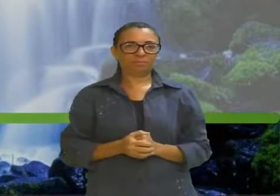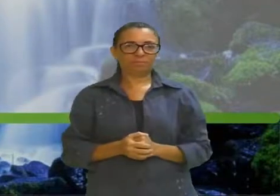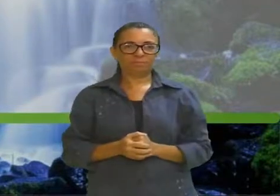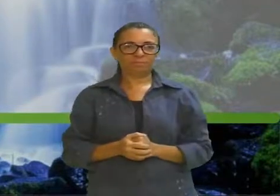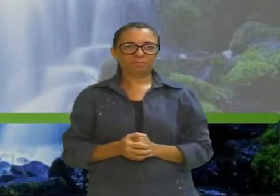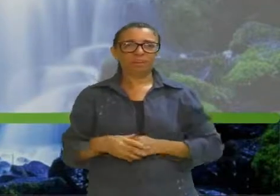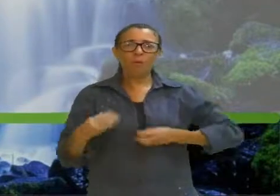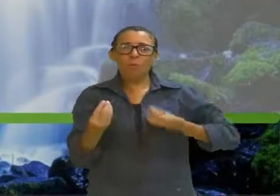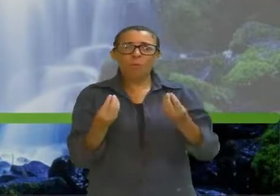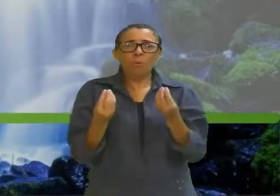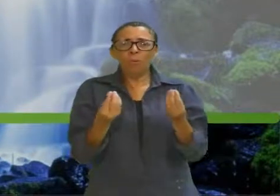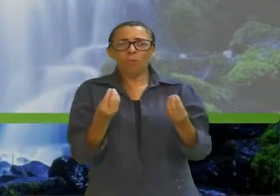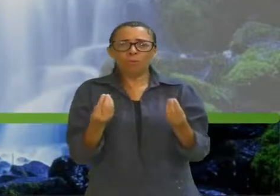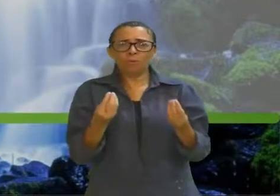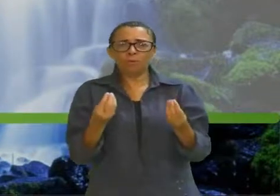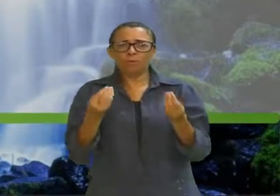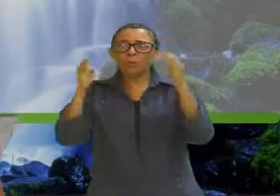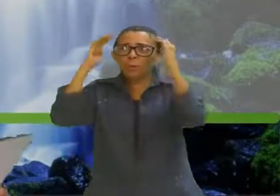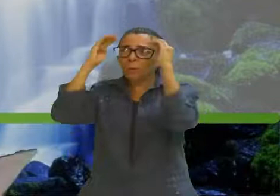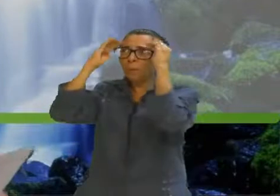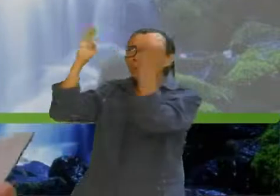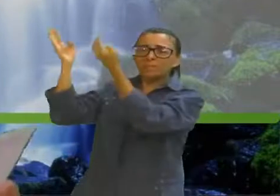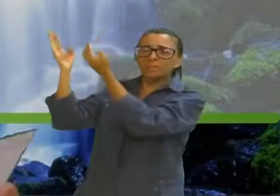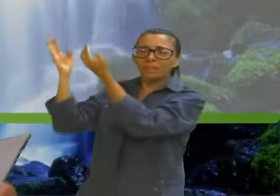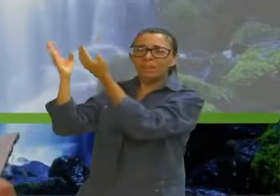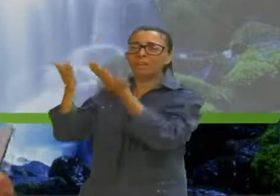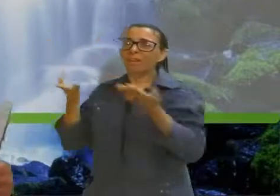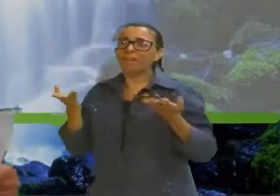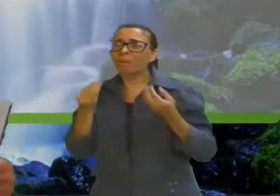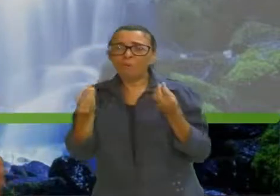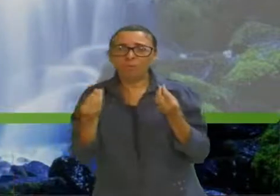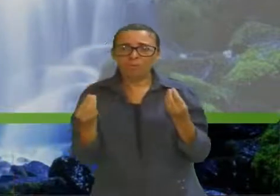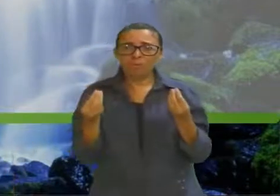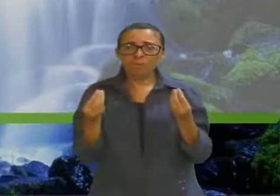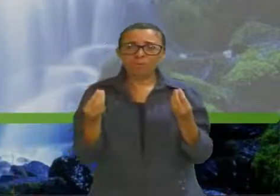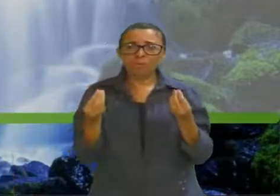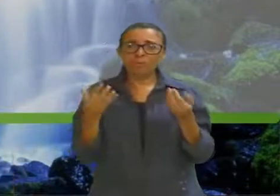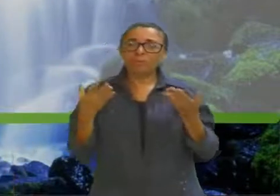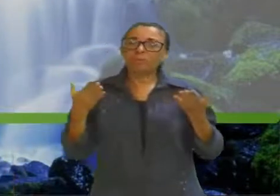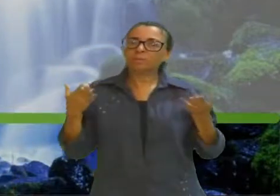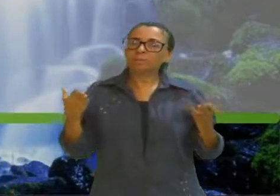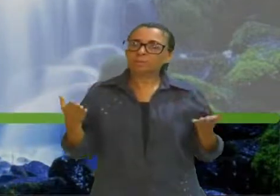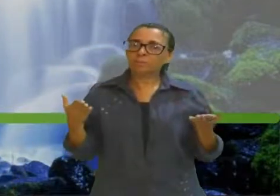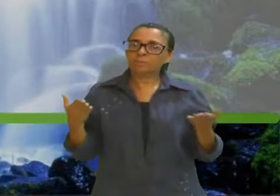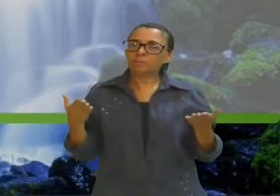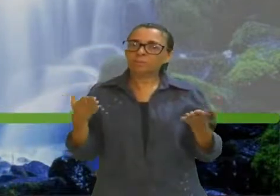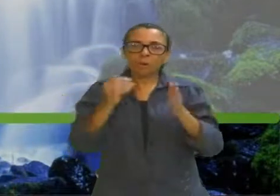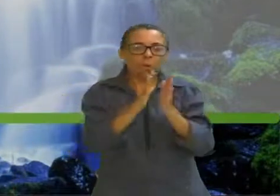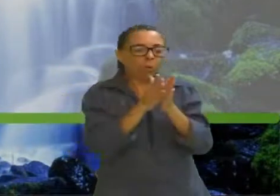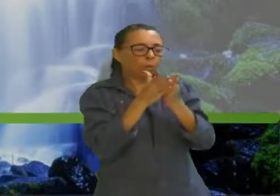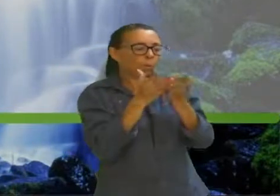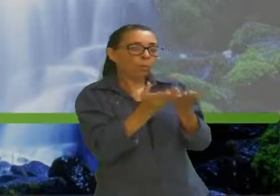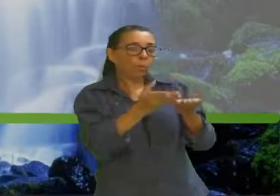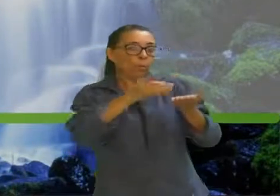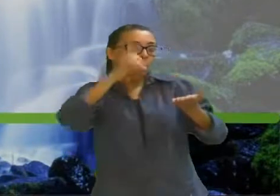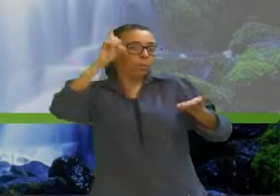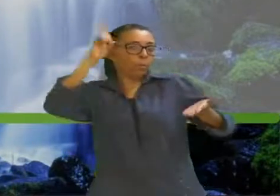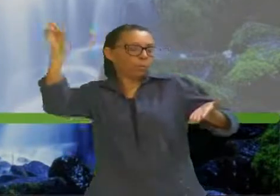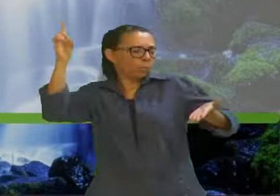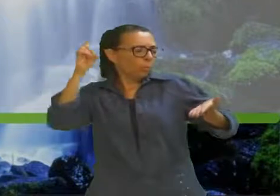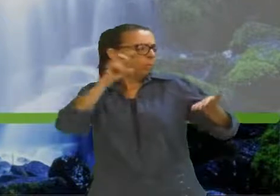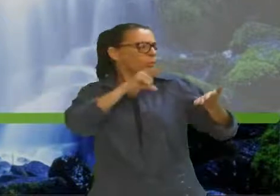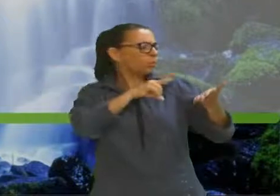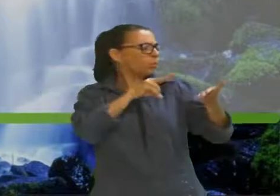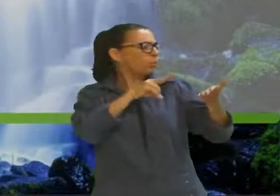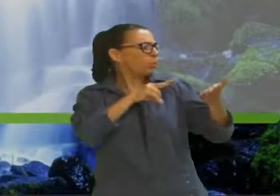através da leitura da palavra do Senhor e começar a entender melhor qual que é a vontade de Deus, né? Leitura da palavra